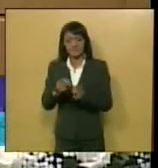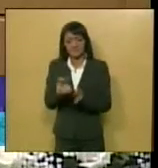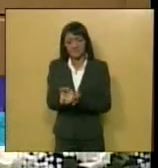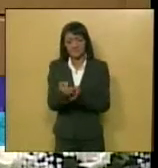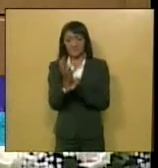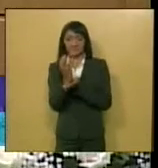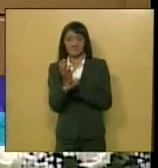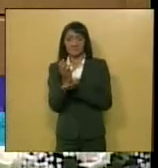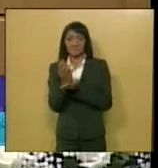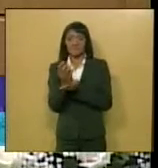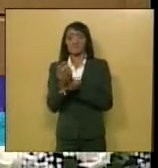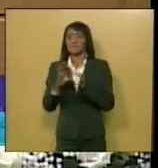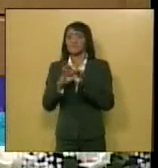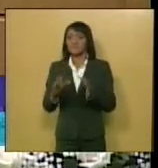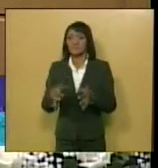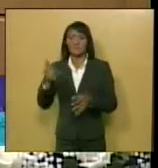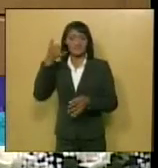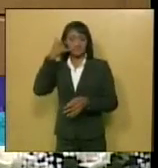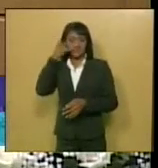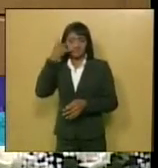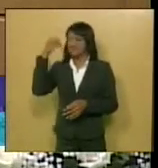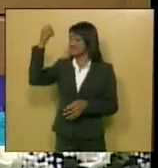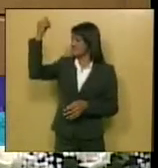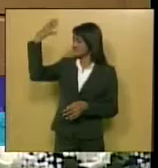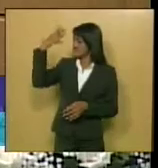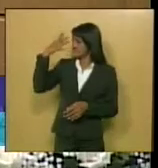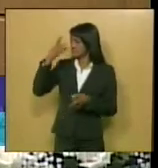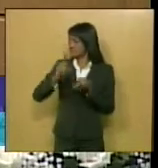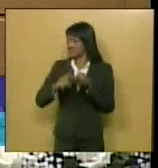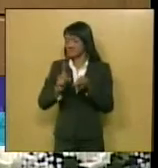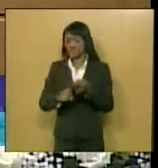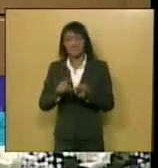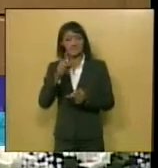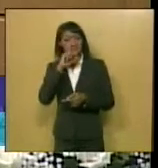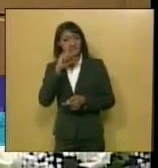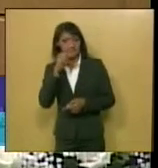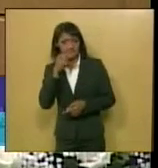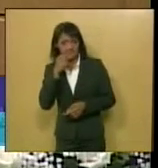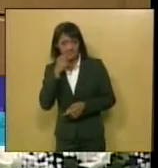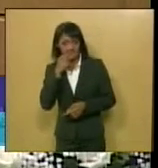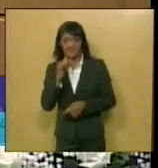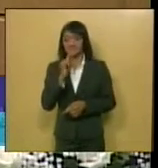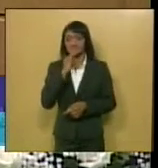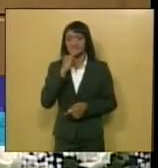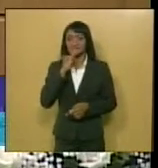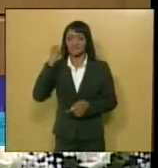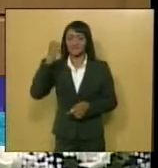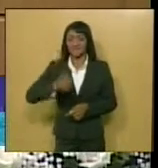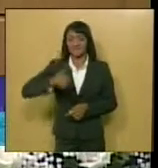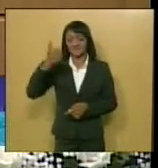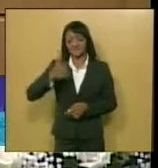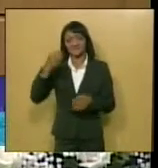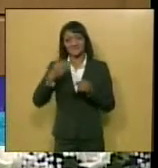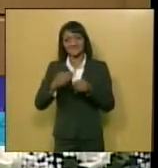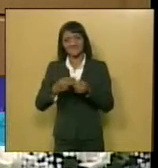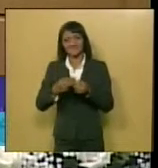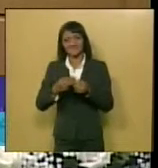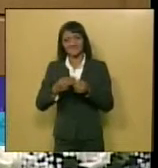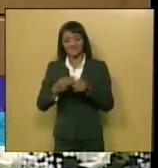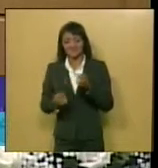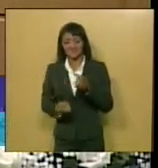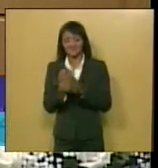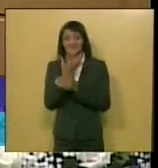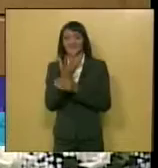luz elétrica. Itabaiana foi, depois de Aracaju, o primeiro município a receber energia